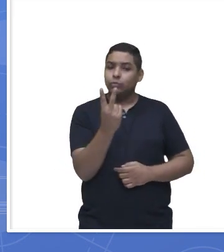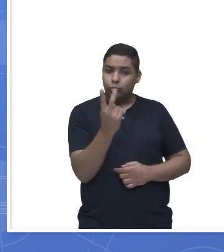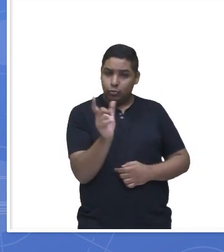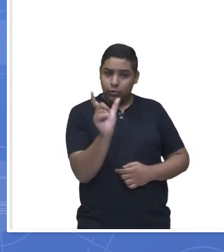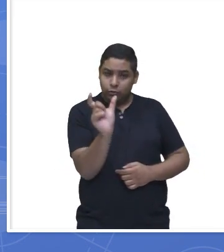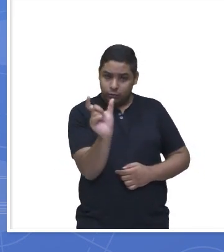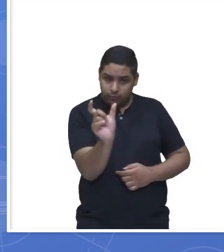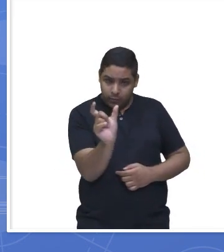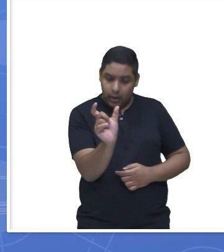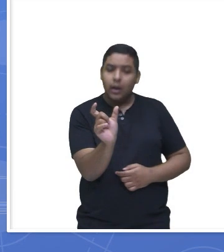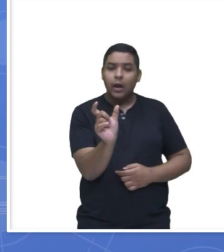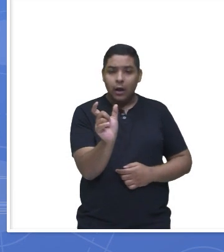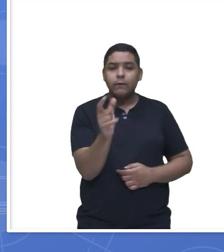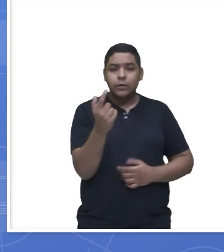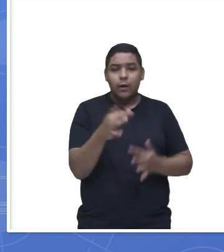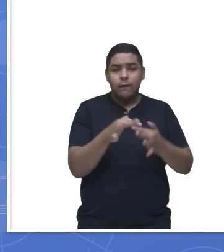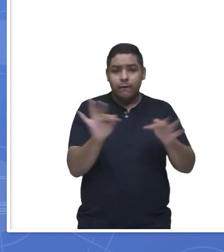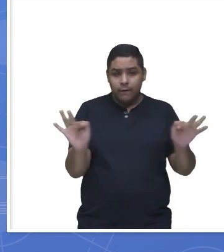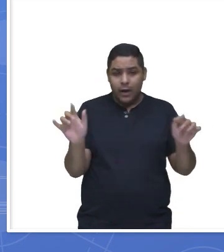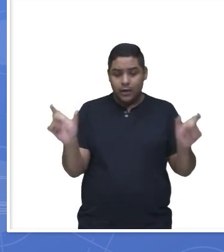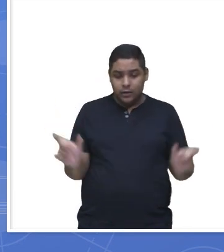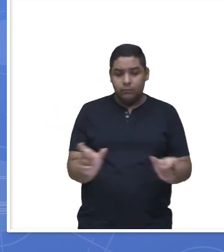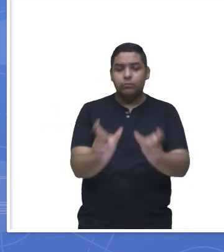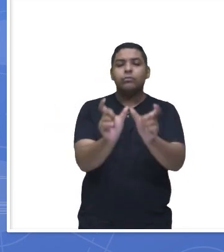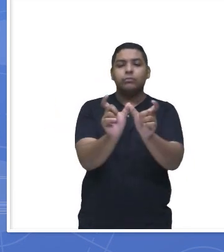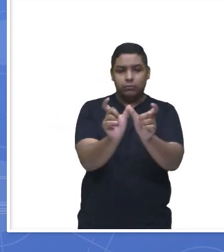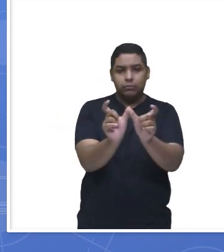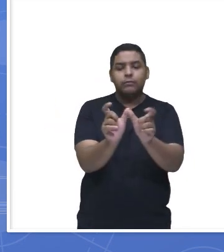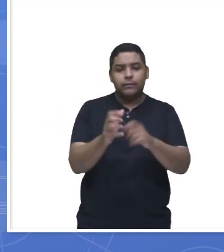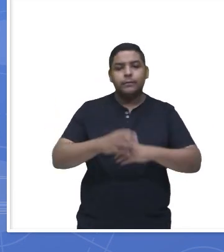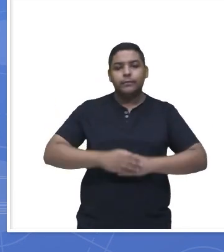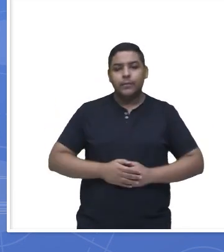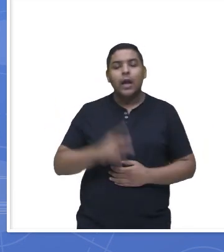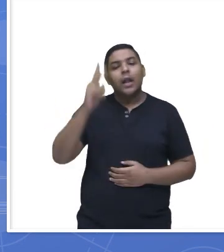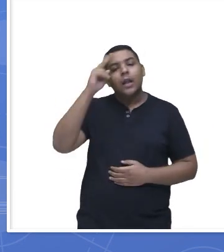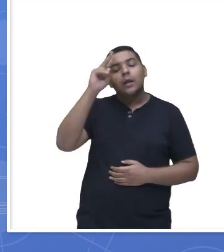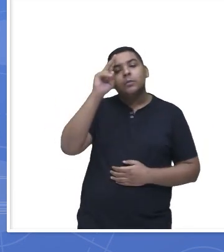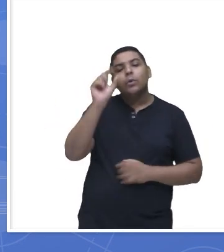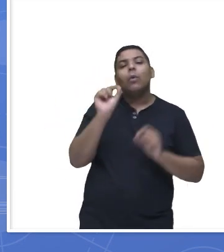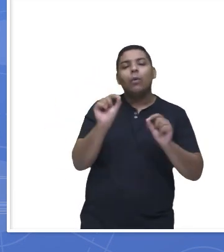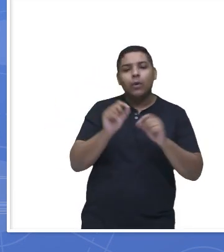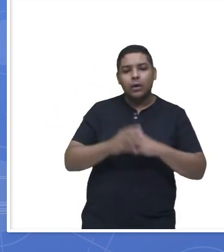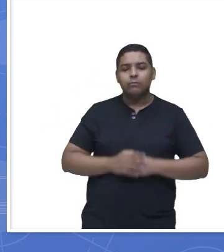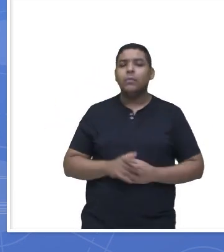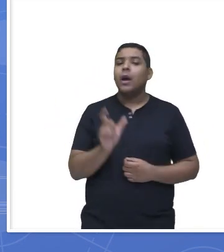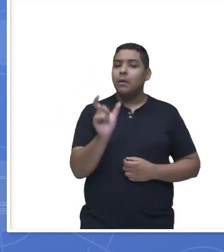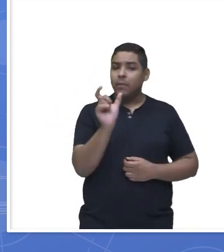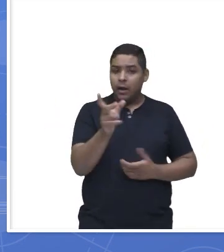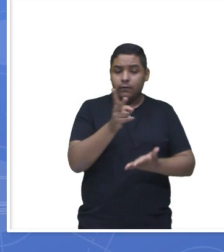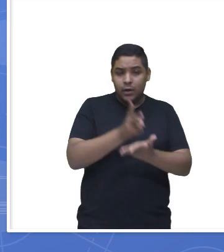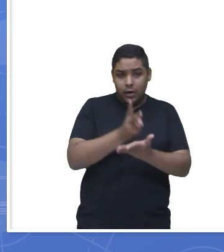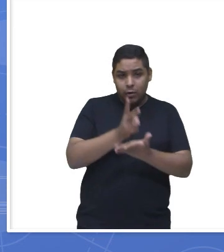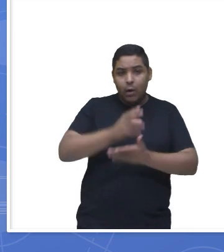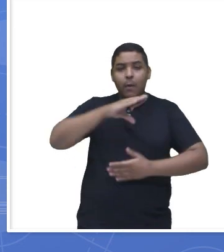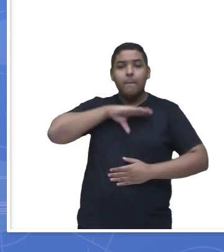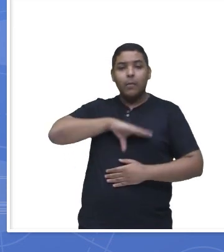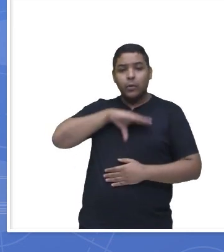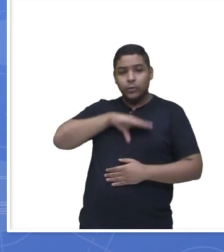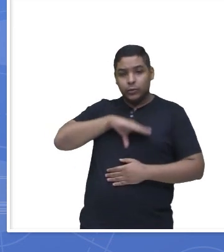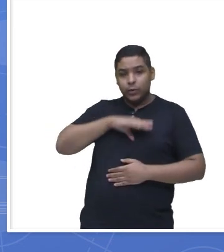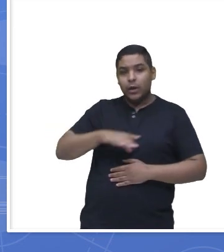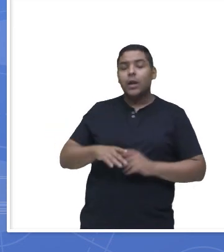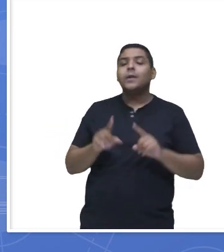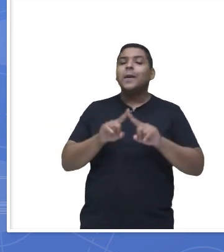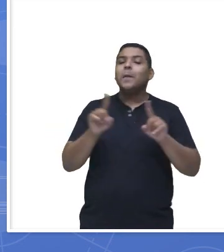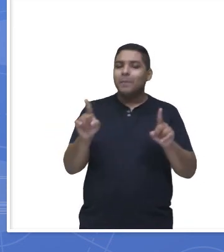palavras na mesma frase. Então, vocês lembrem-se, por favor, a palavra ela tem a mesma grafia da língua portuguesa,